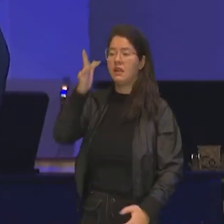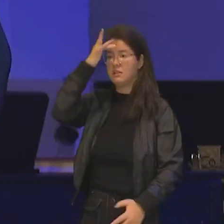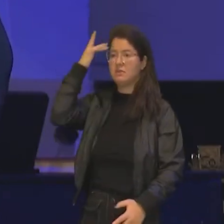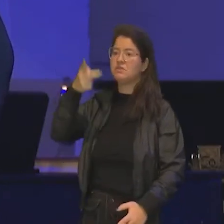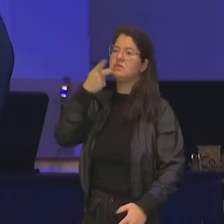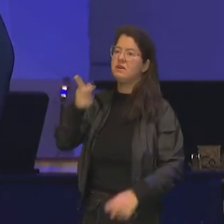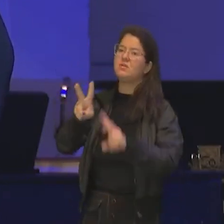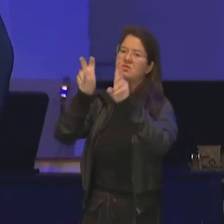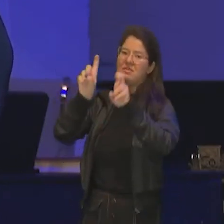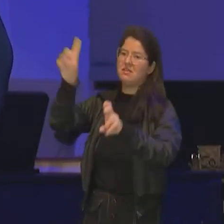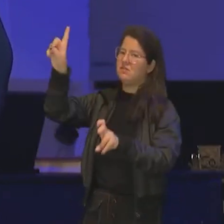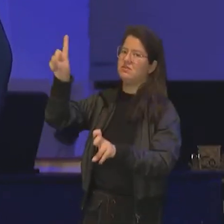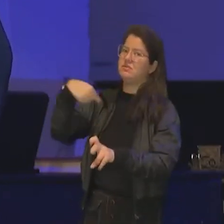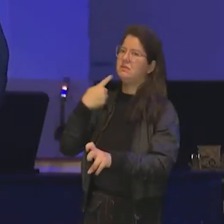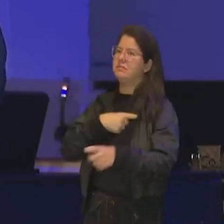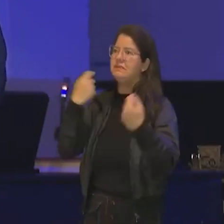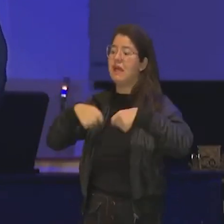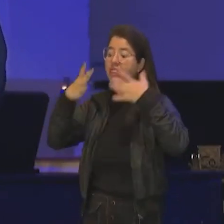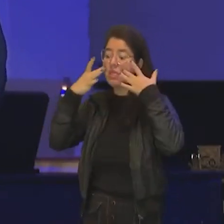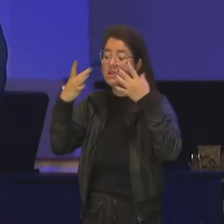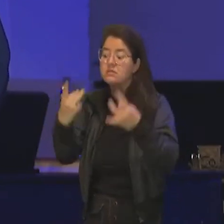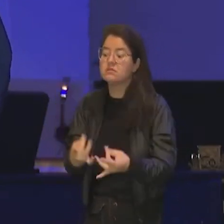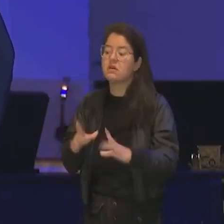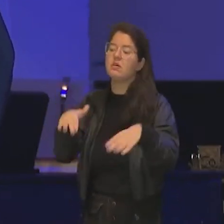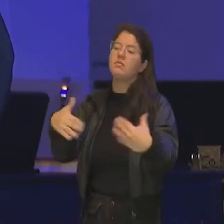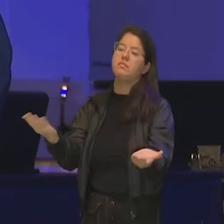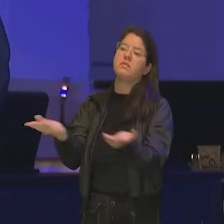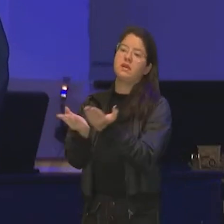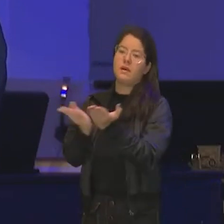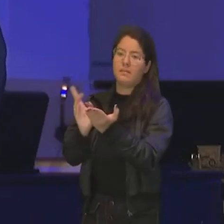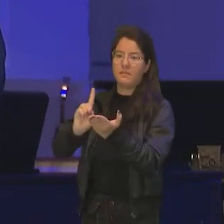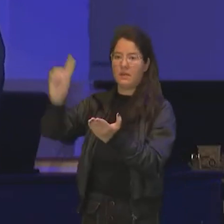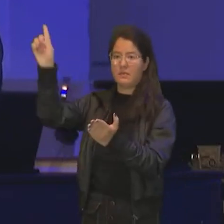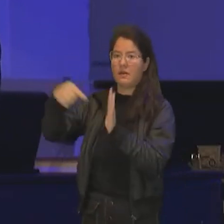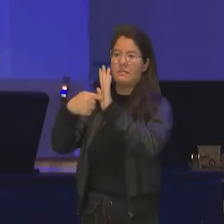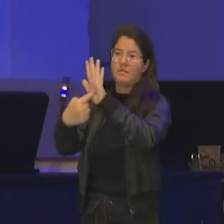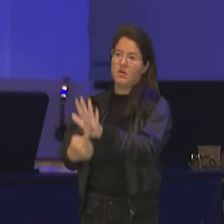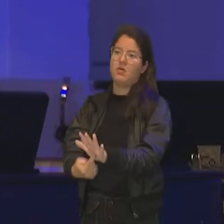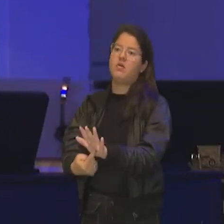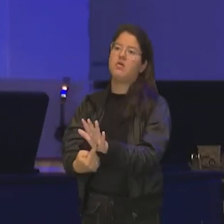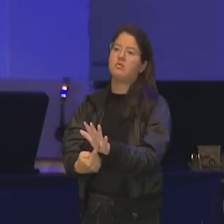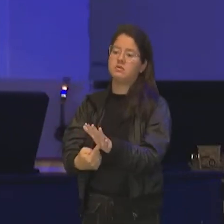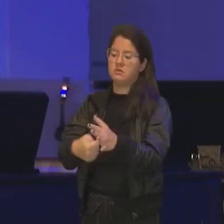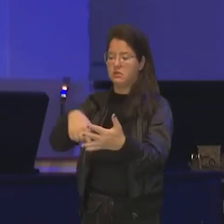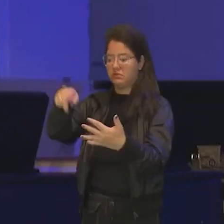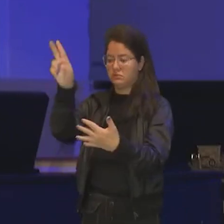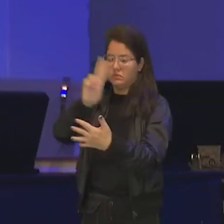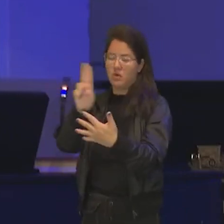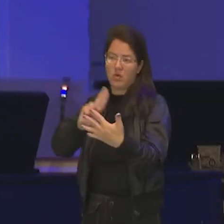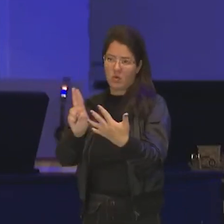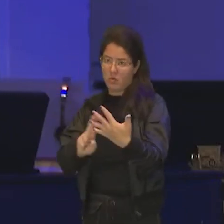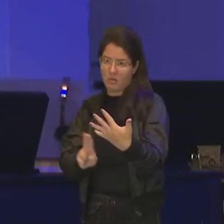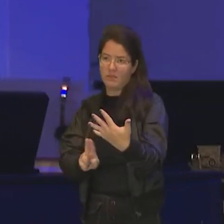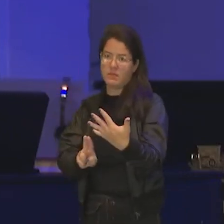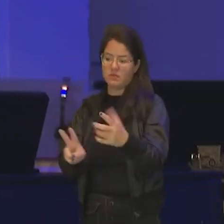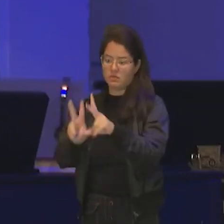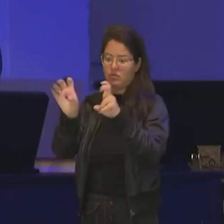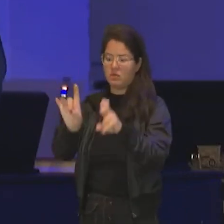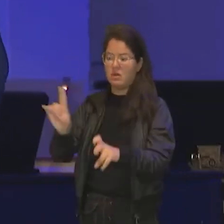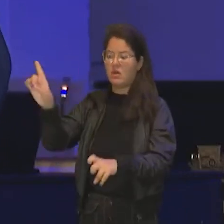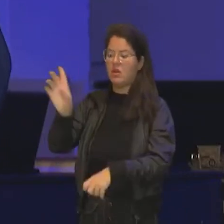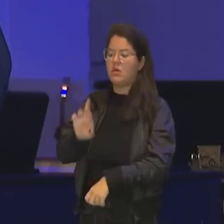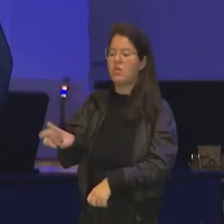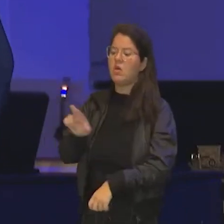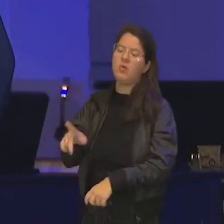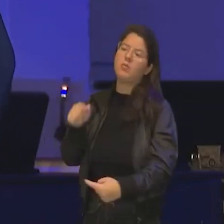Deus. E a Bíblia traz vários nomes para com Deus, não é aqui o objetivo desta mensagem, trabalhar os